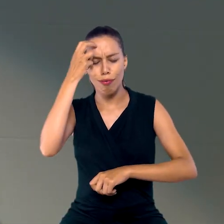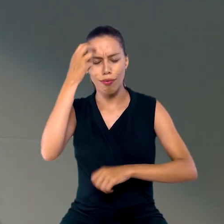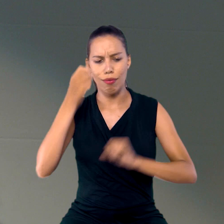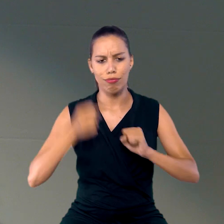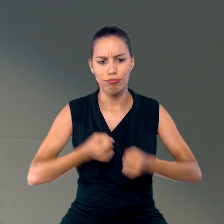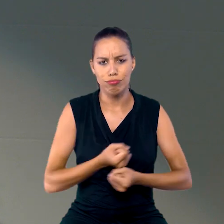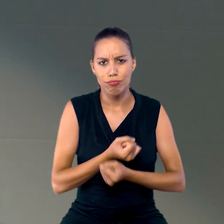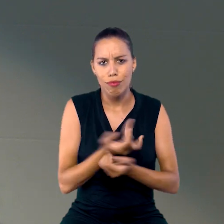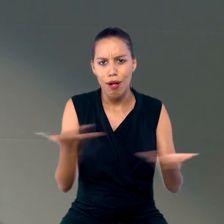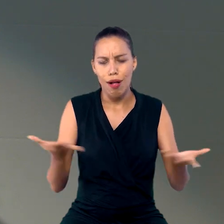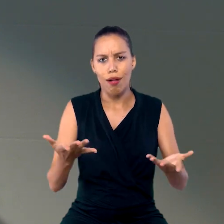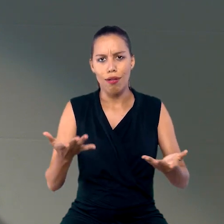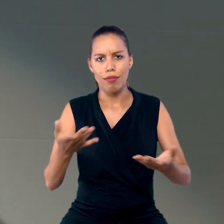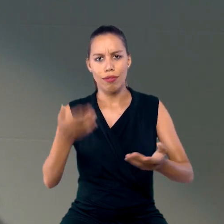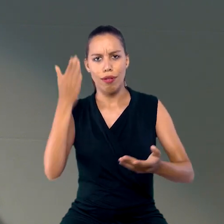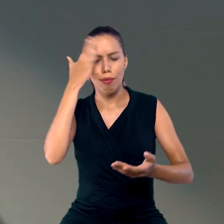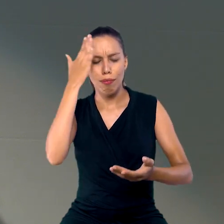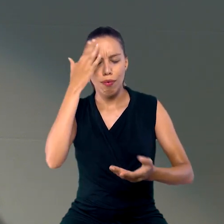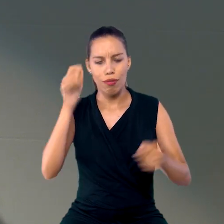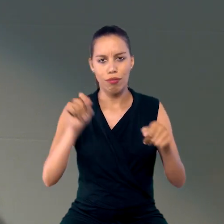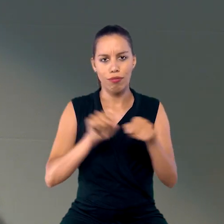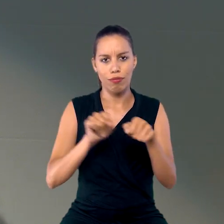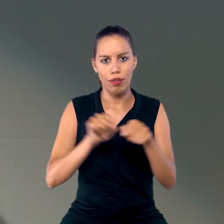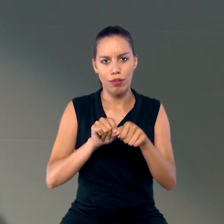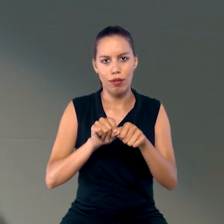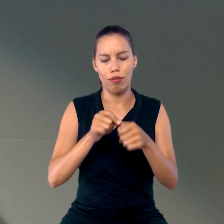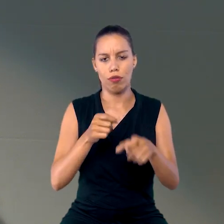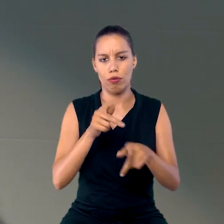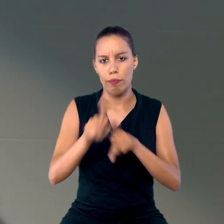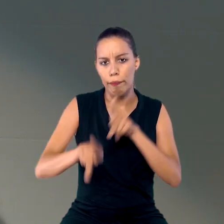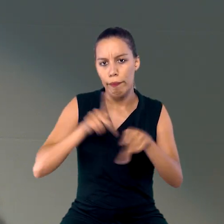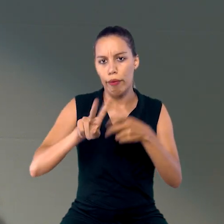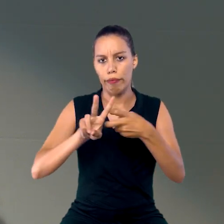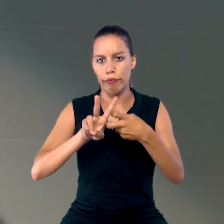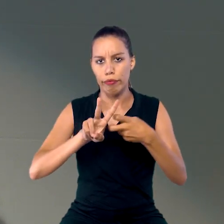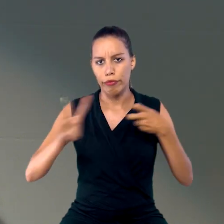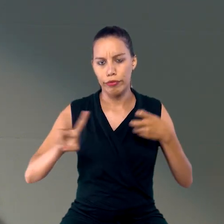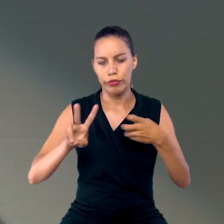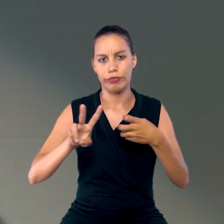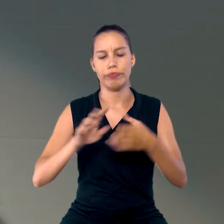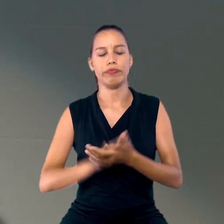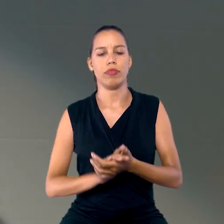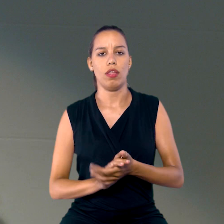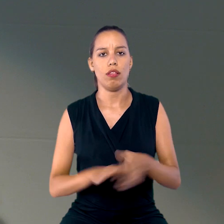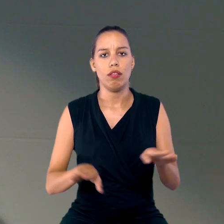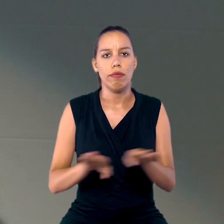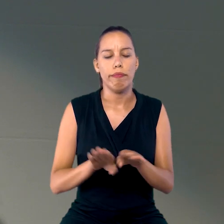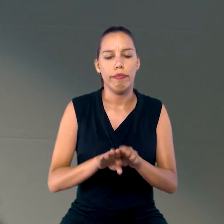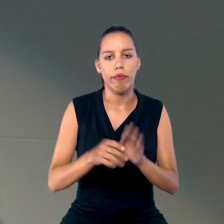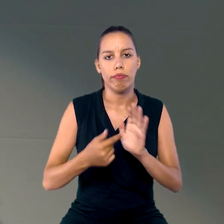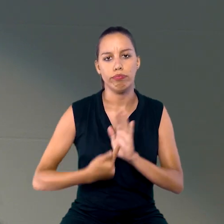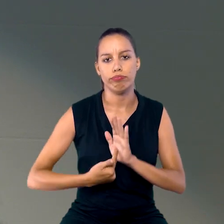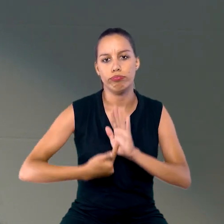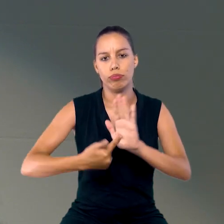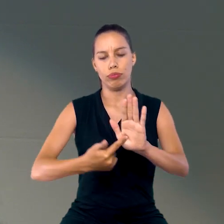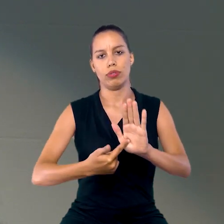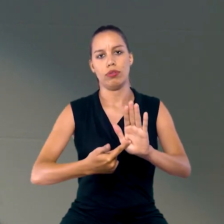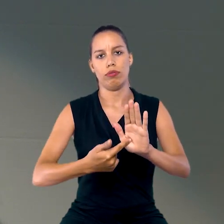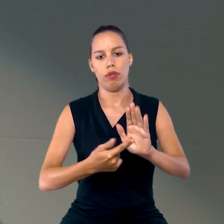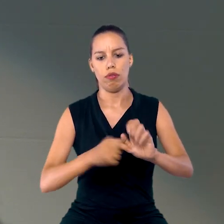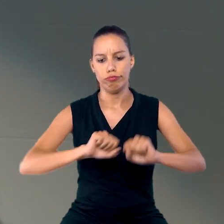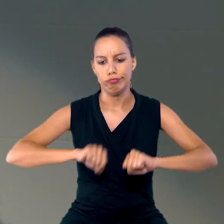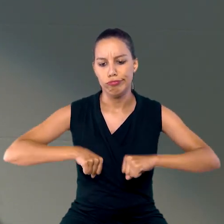visibilizar os saberes e fazeres dos povos originários, dos povos indígenas, além de abordar os desafios e processos